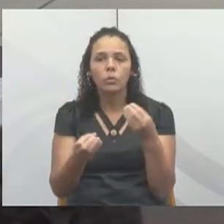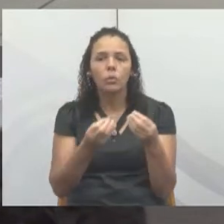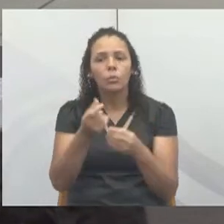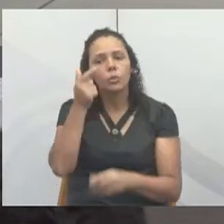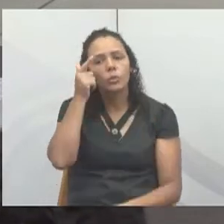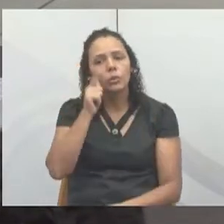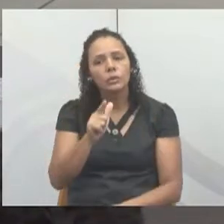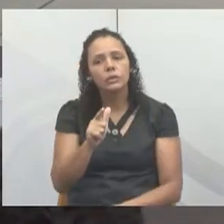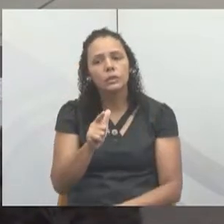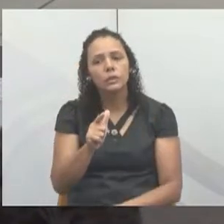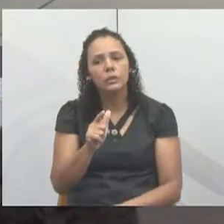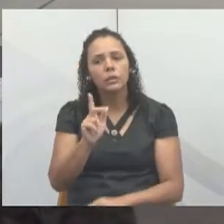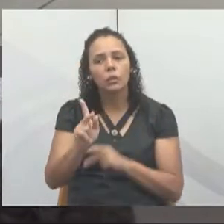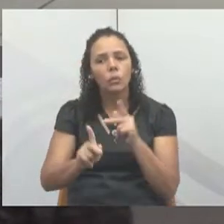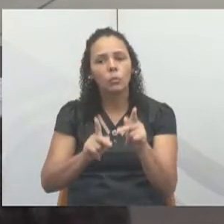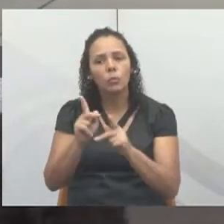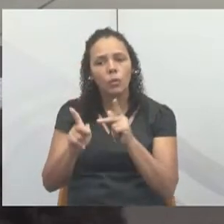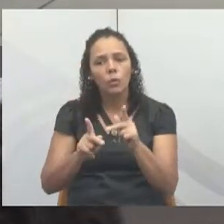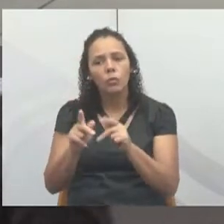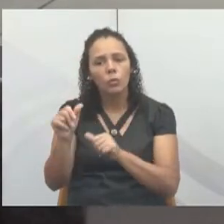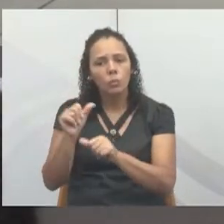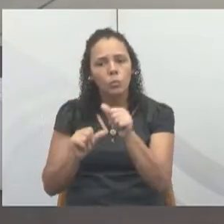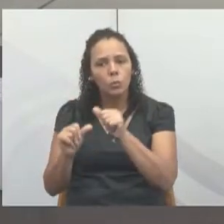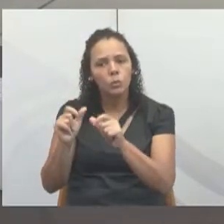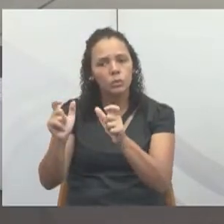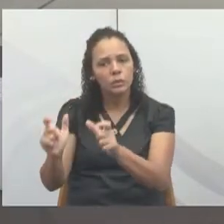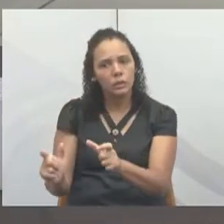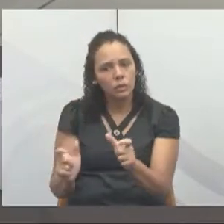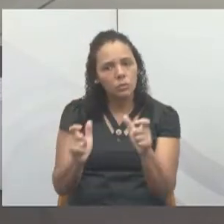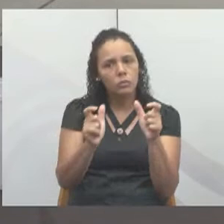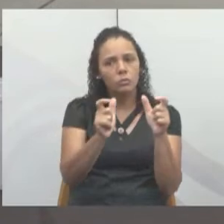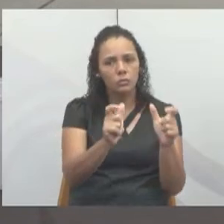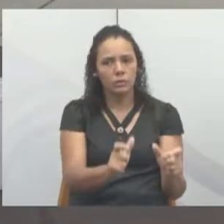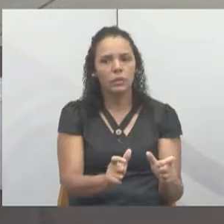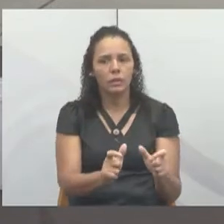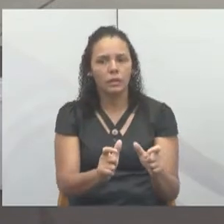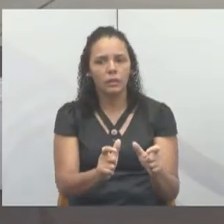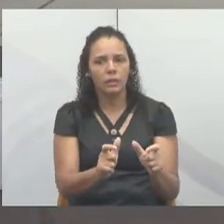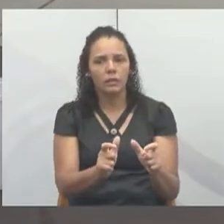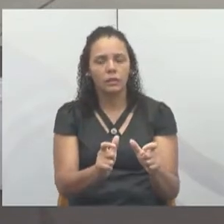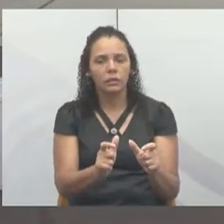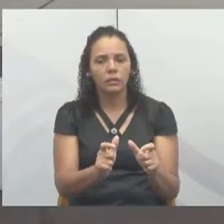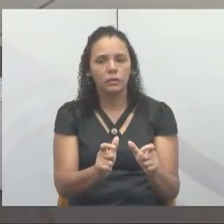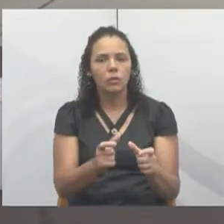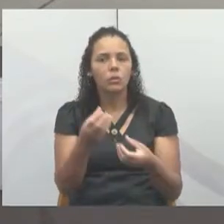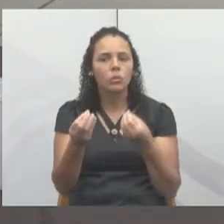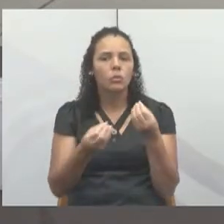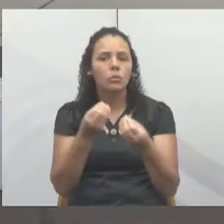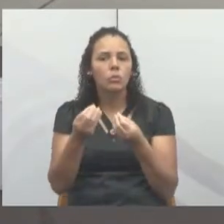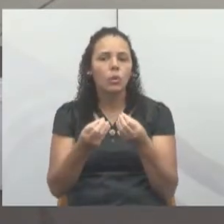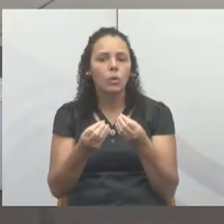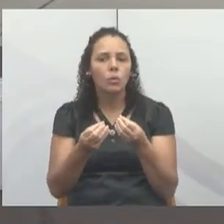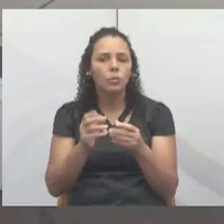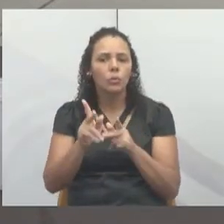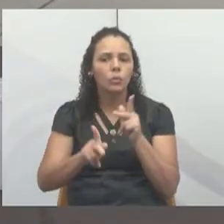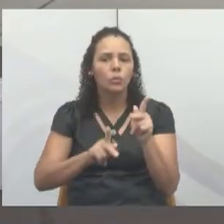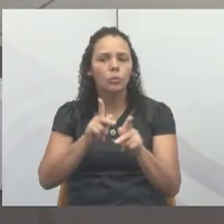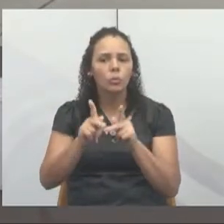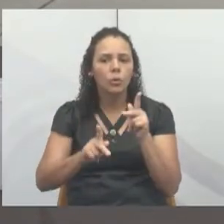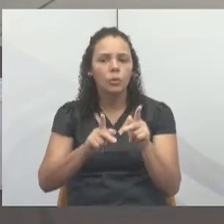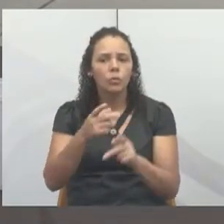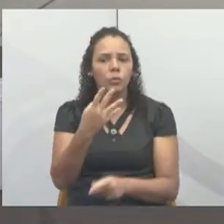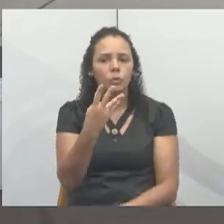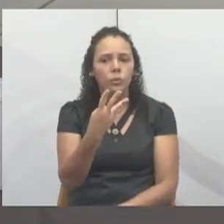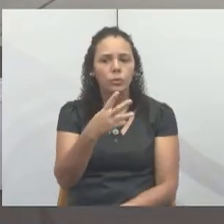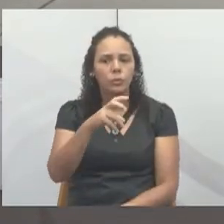beira daquela valeta, para continuar naquele local ali. O que pode fazer para aquele povo lá,